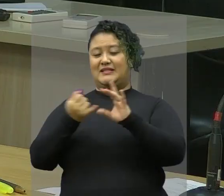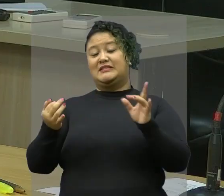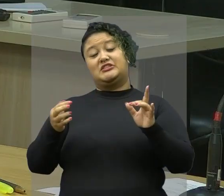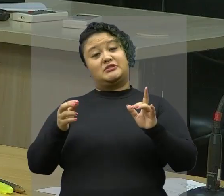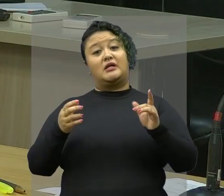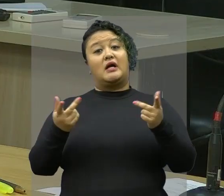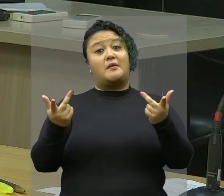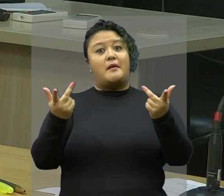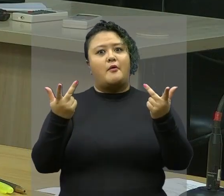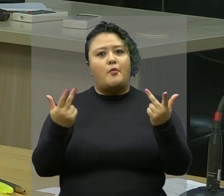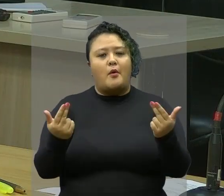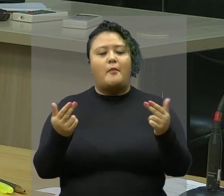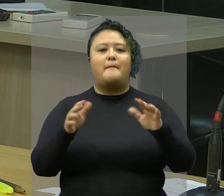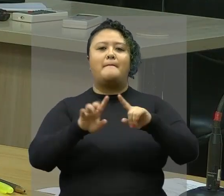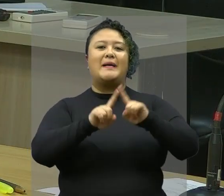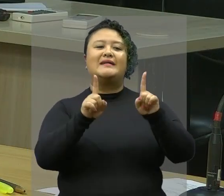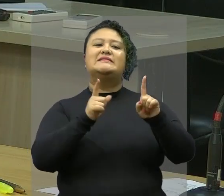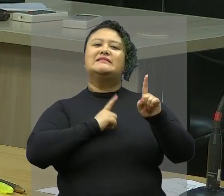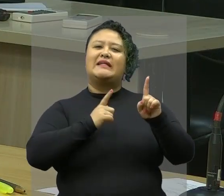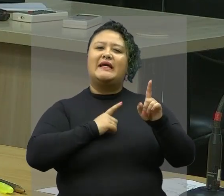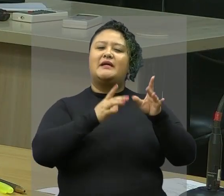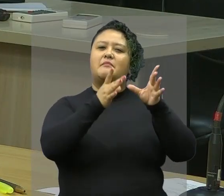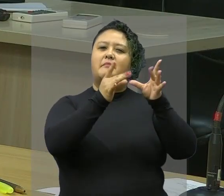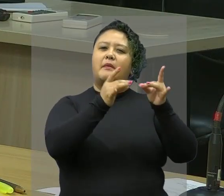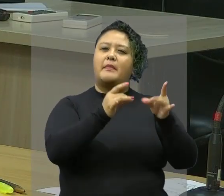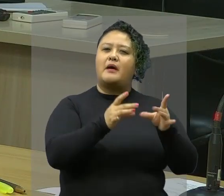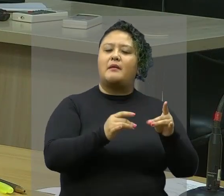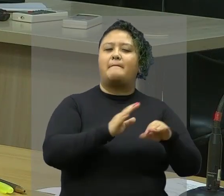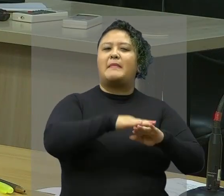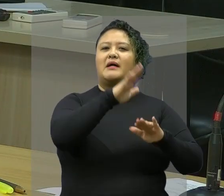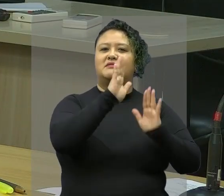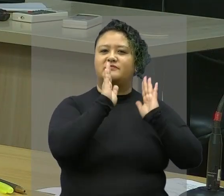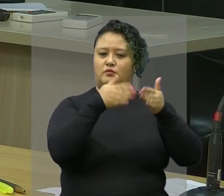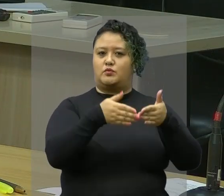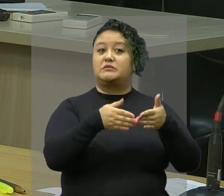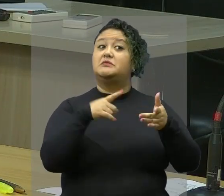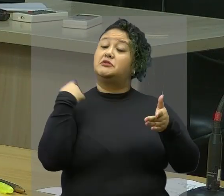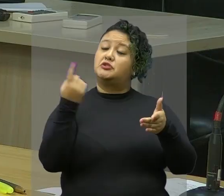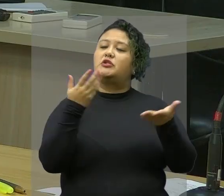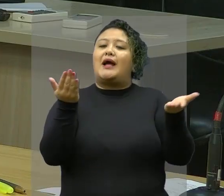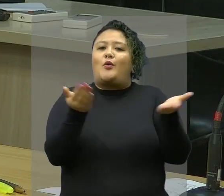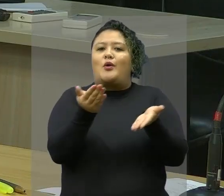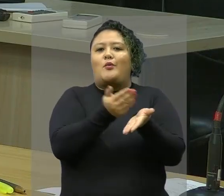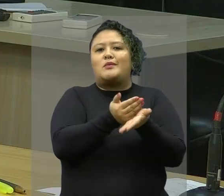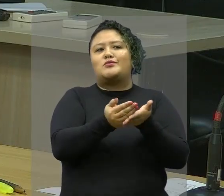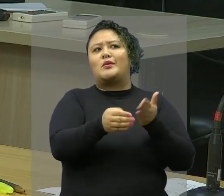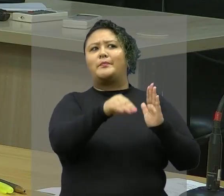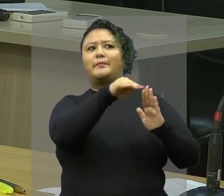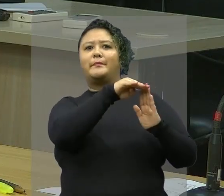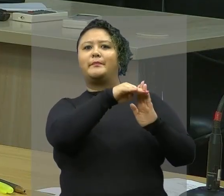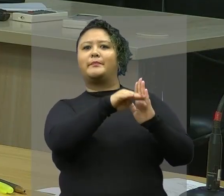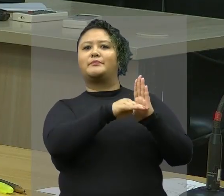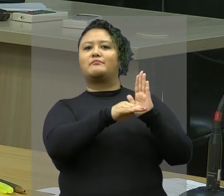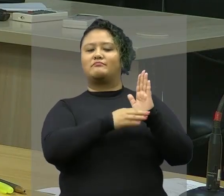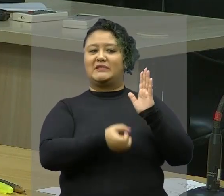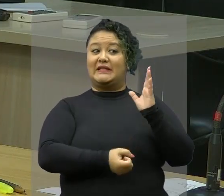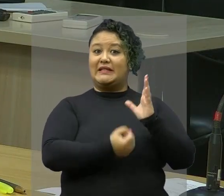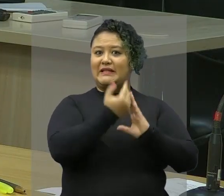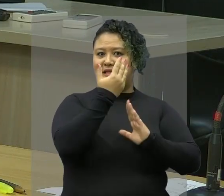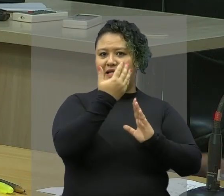a elaborar alguns protocolos para a gente atender melhor essa demanda que está começando a chegar no CAPES-AD.